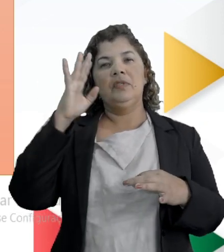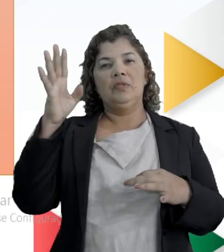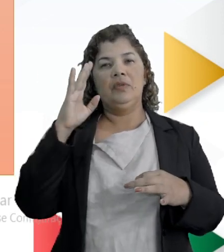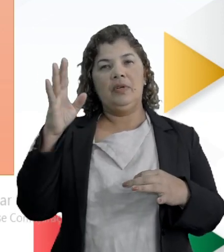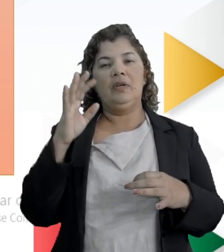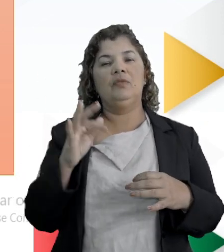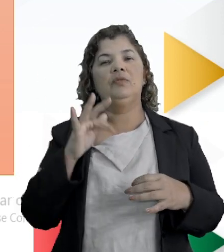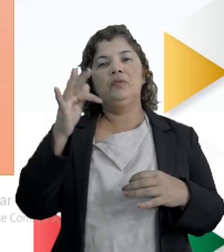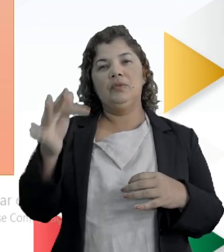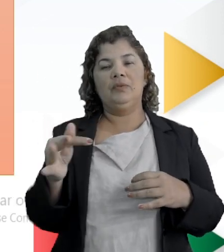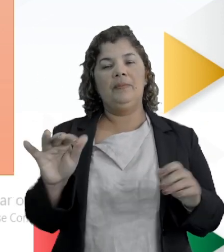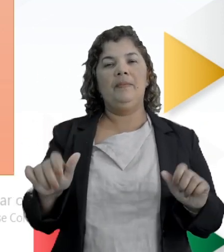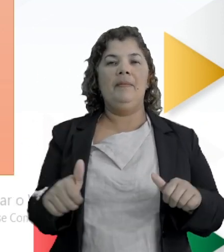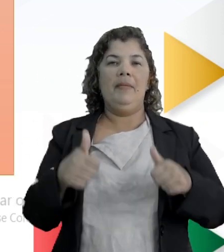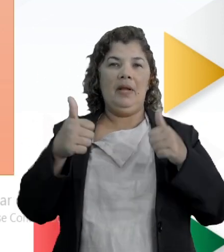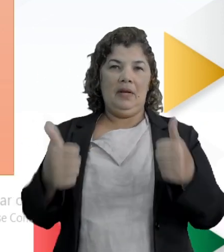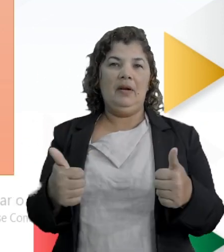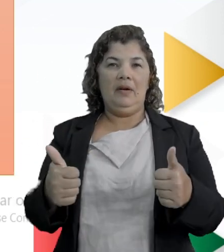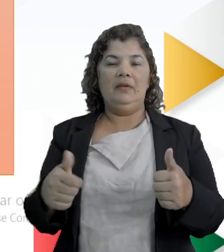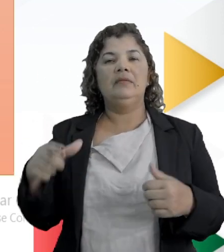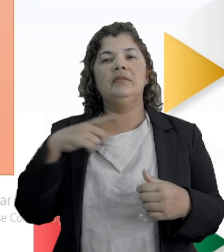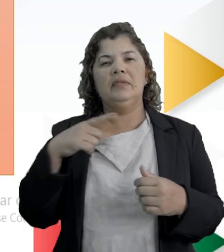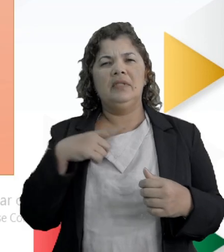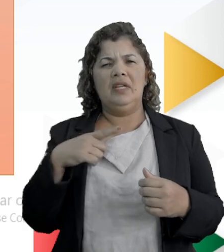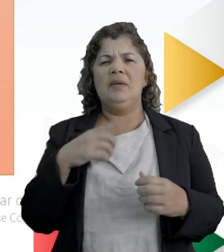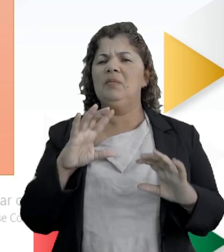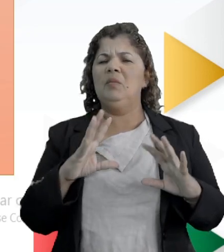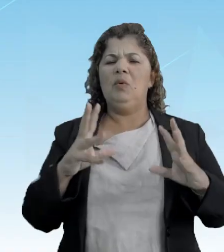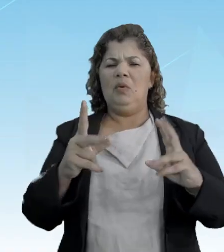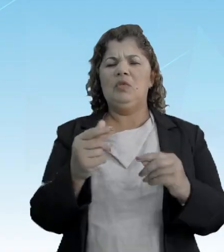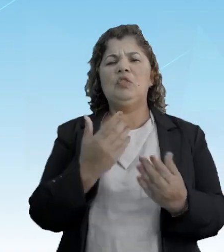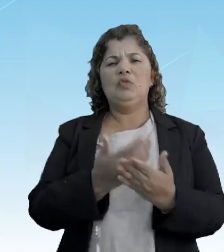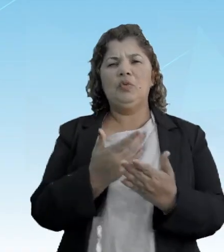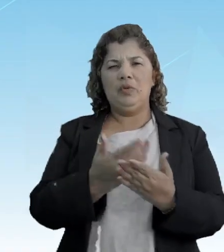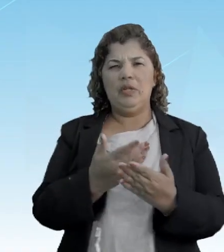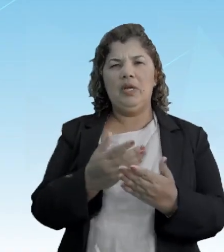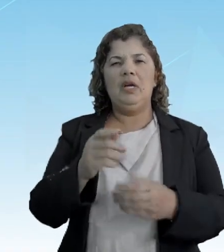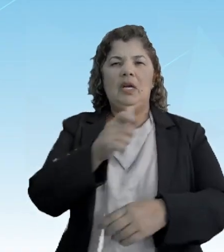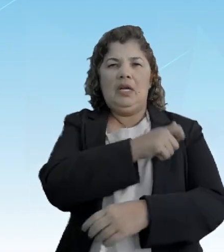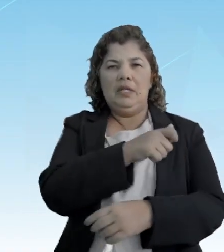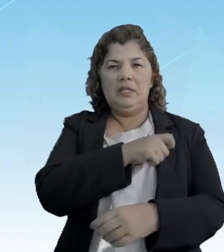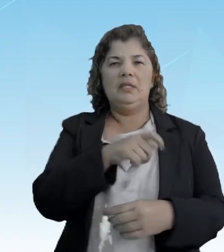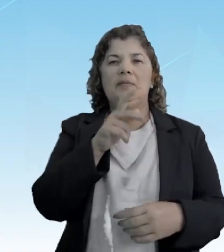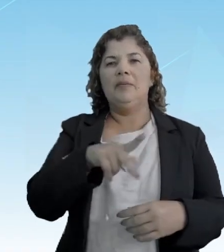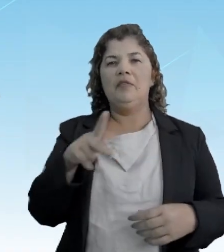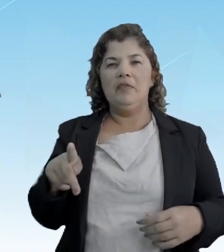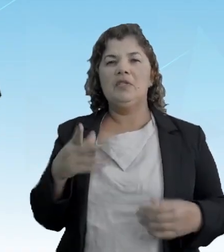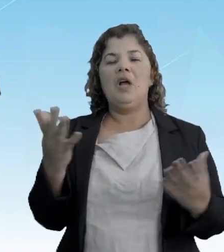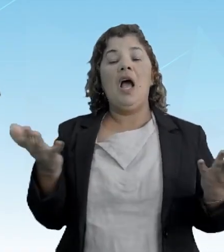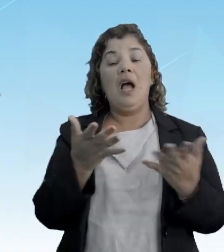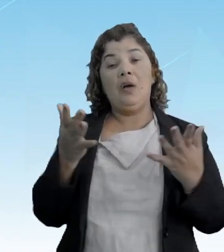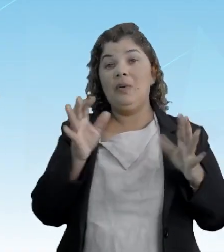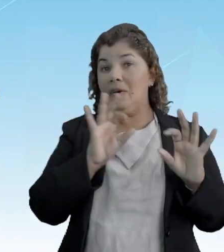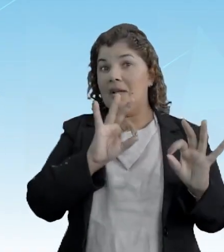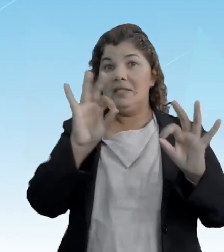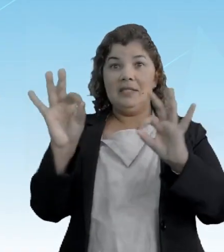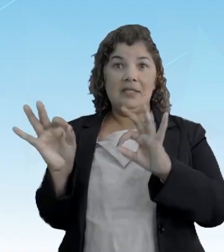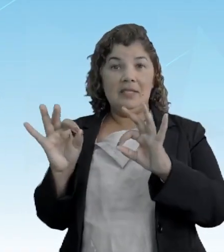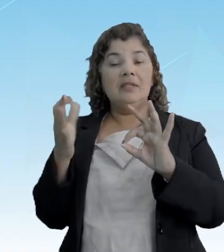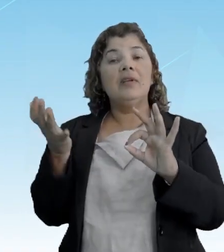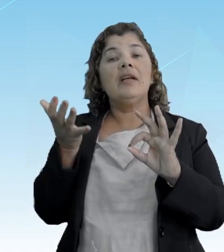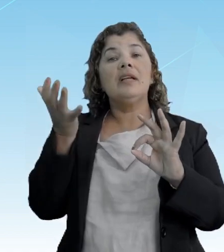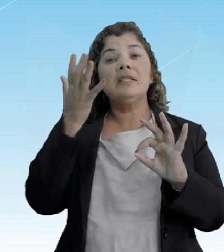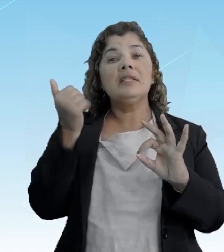com um futuro melhor. Nós temos vários estudantes e professores nos assistindo agora. Eu gostaria de saber